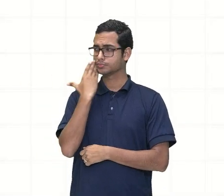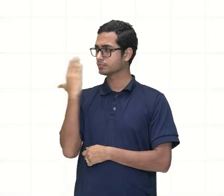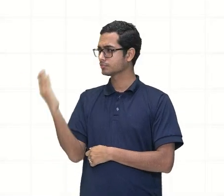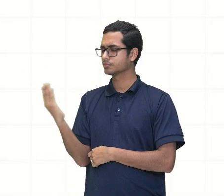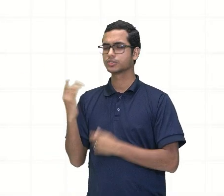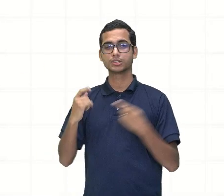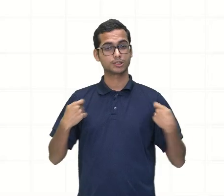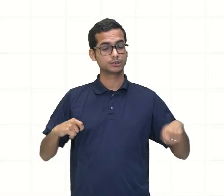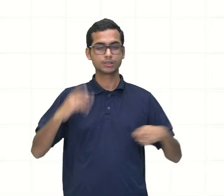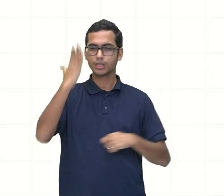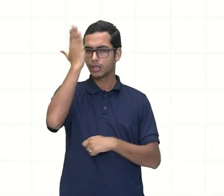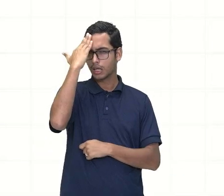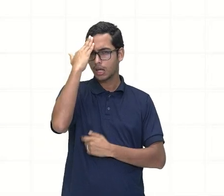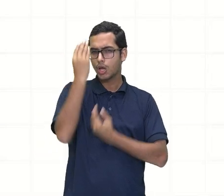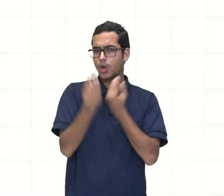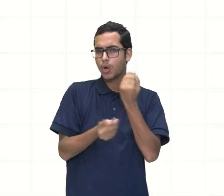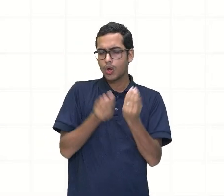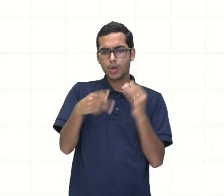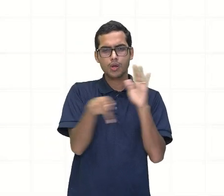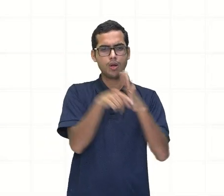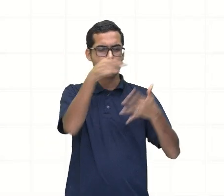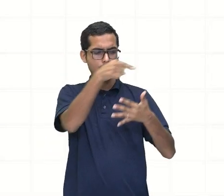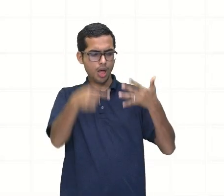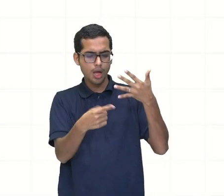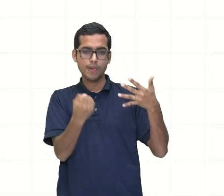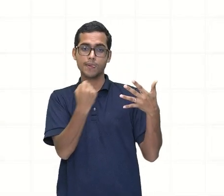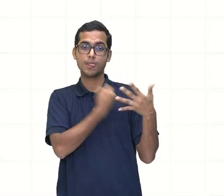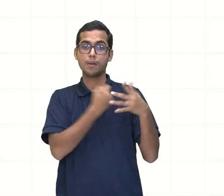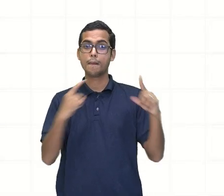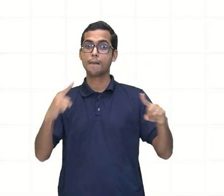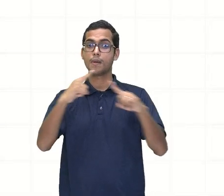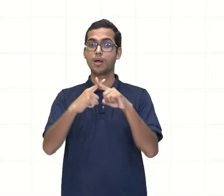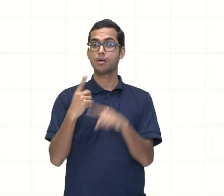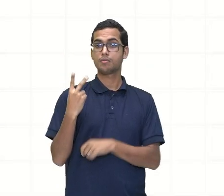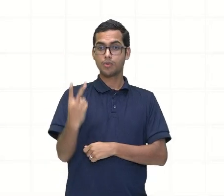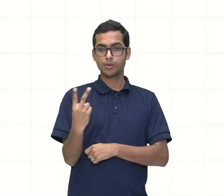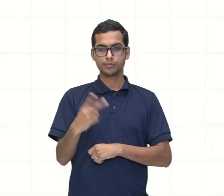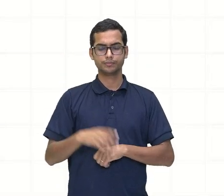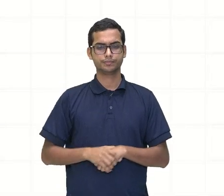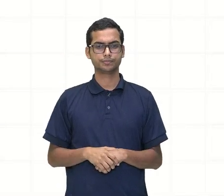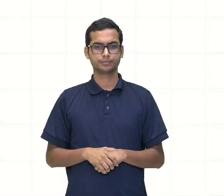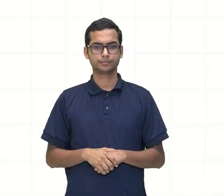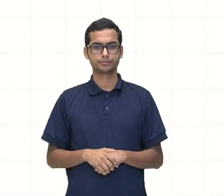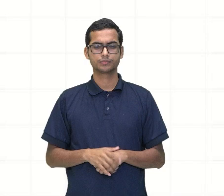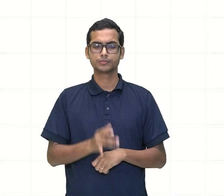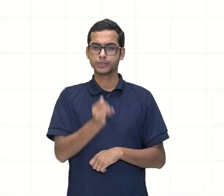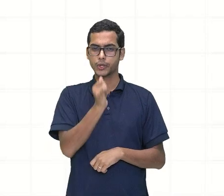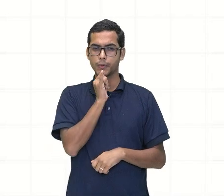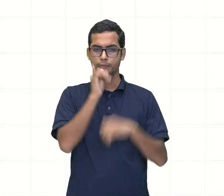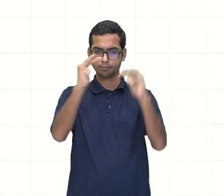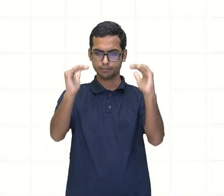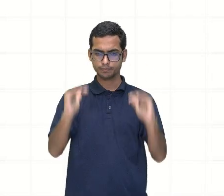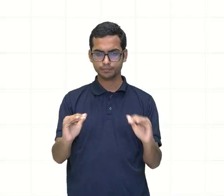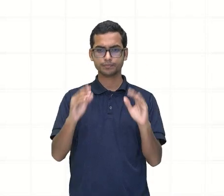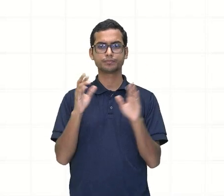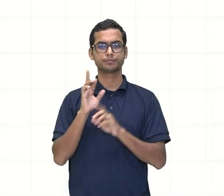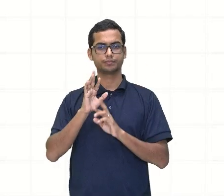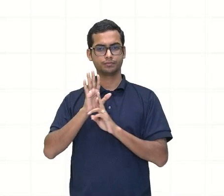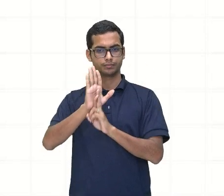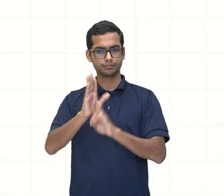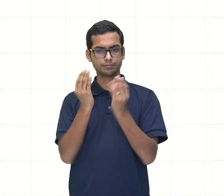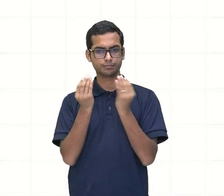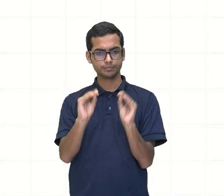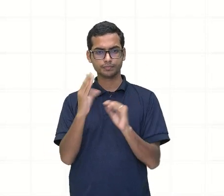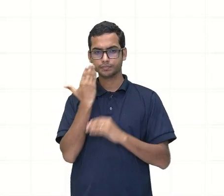saber quais são todos os meus múltiplos de 2. Então, vamos colocar, por exemplo, aqui embaixo. Eu vou representar aqui como um